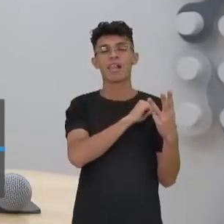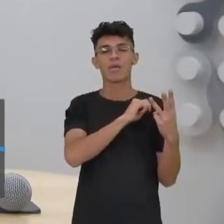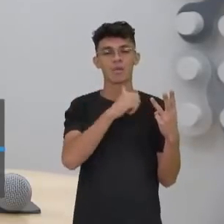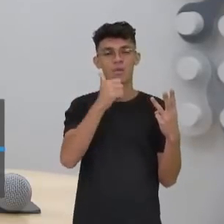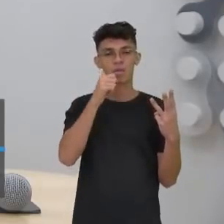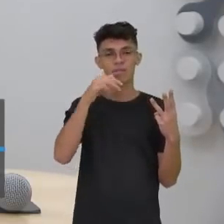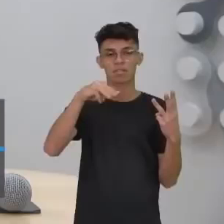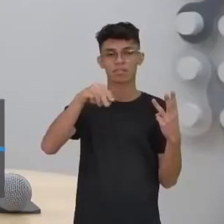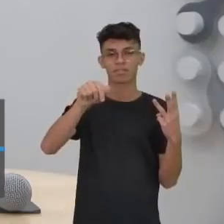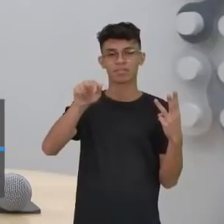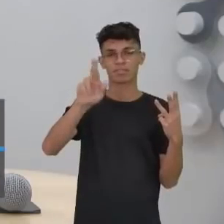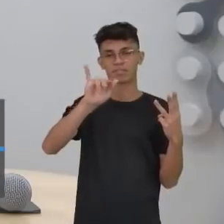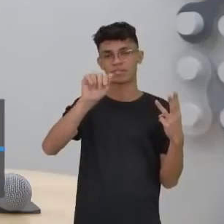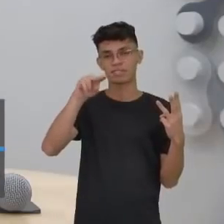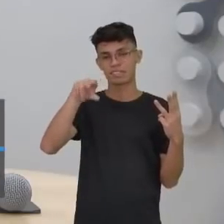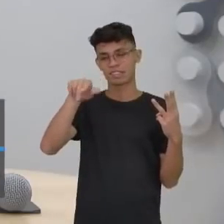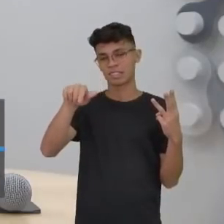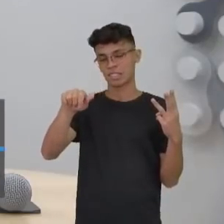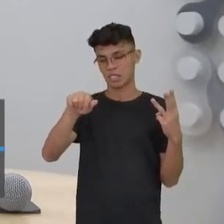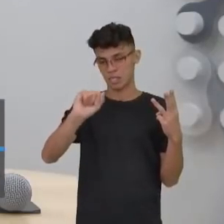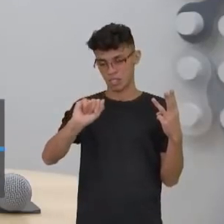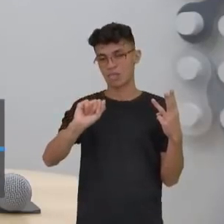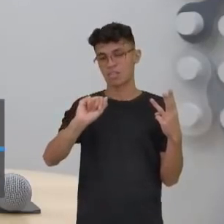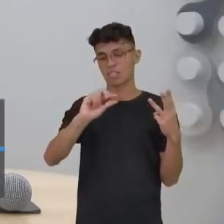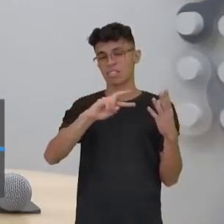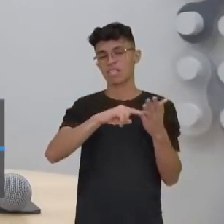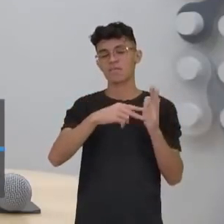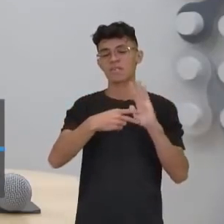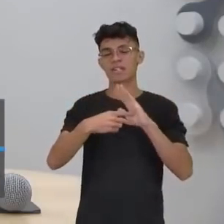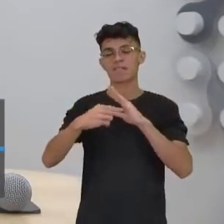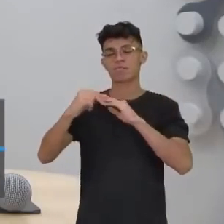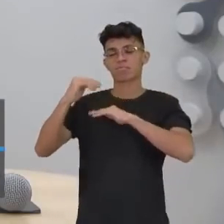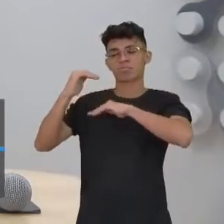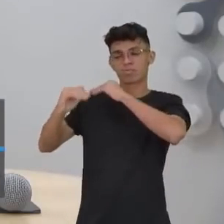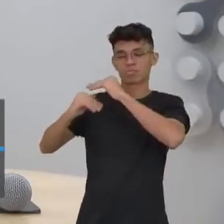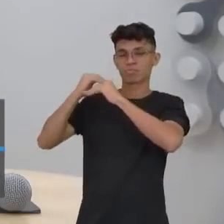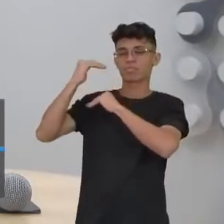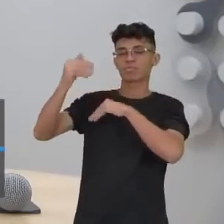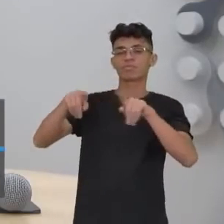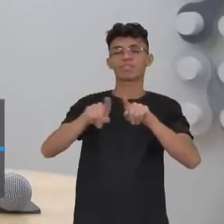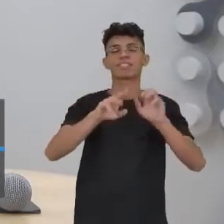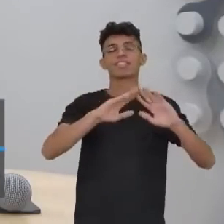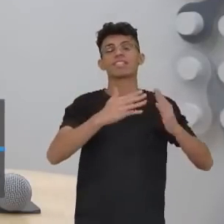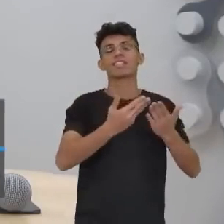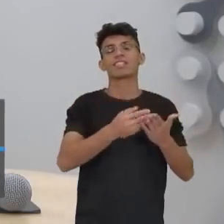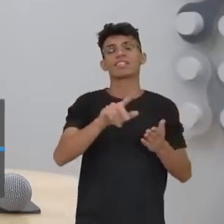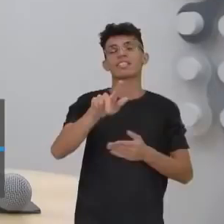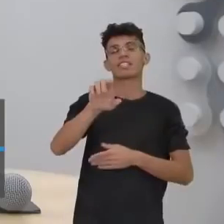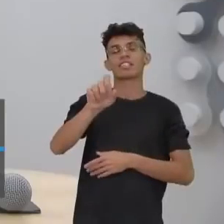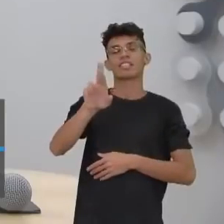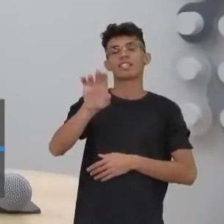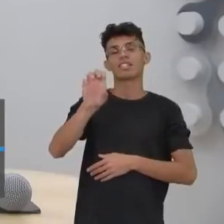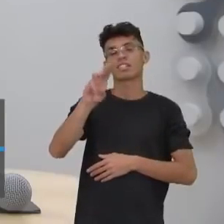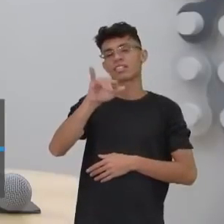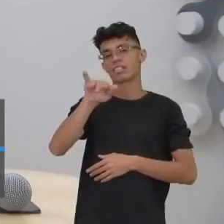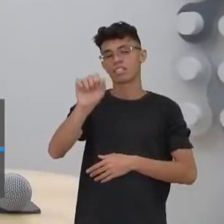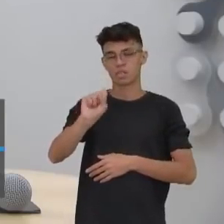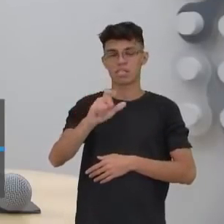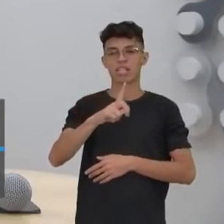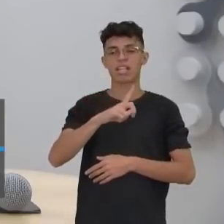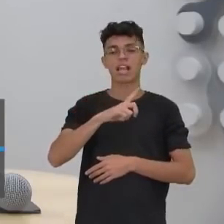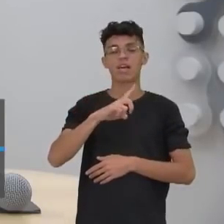ela define revolução como evoluir. E lá da Escola Jeremias de Monte Alto também nós temos